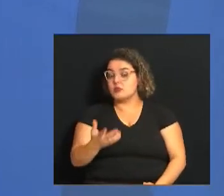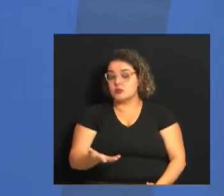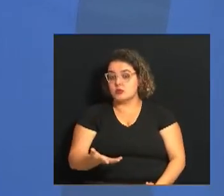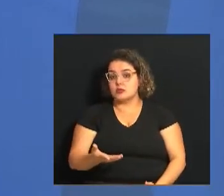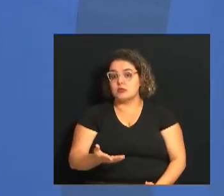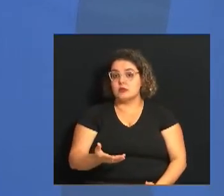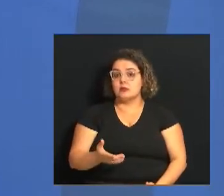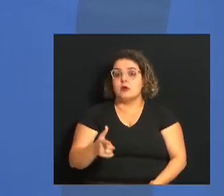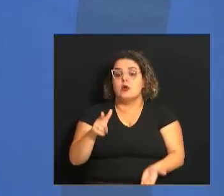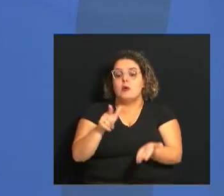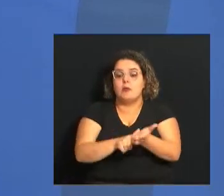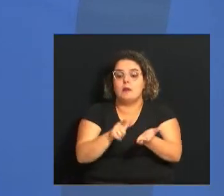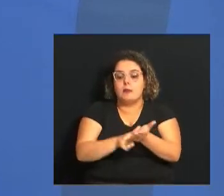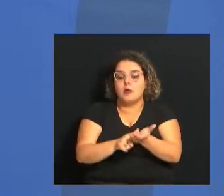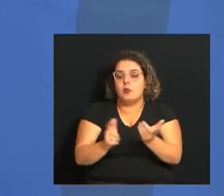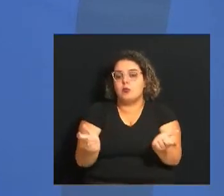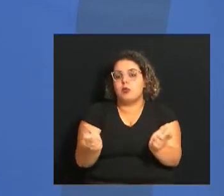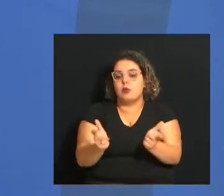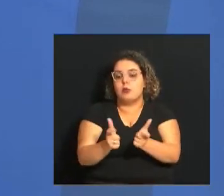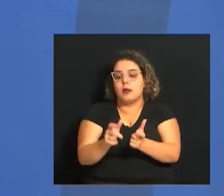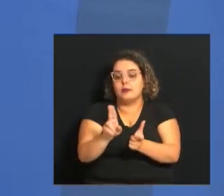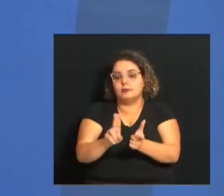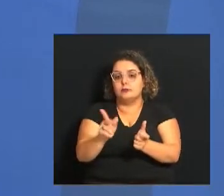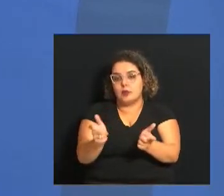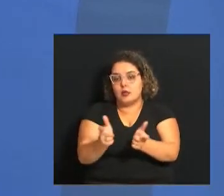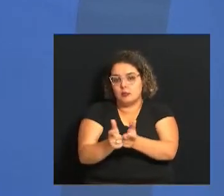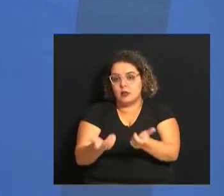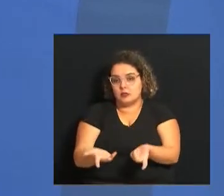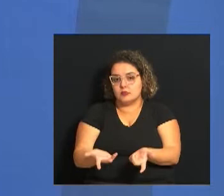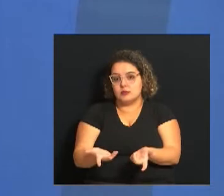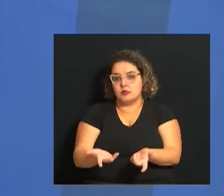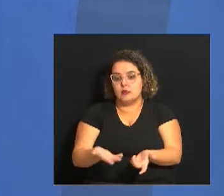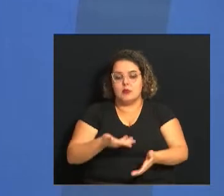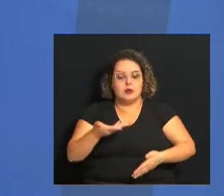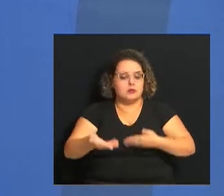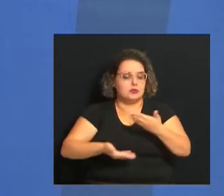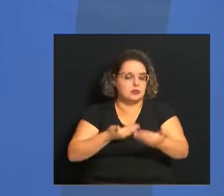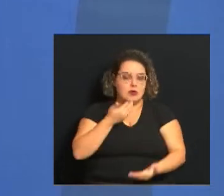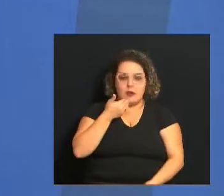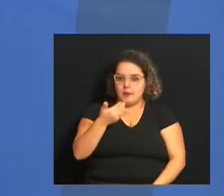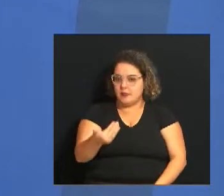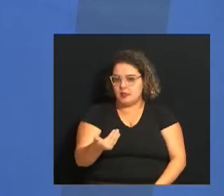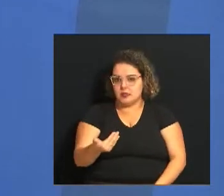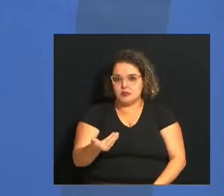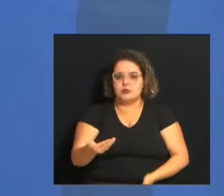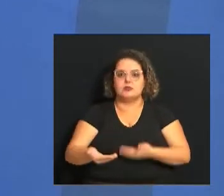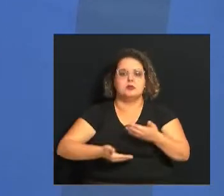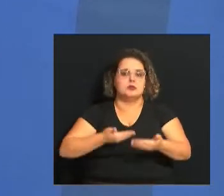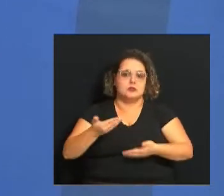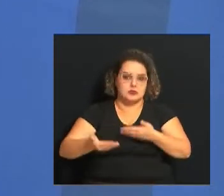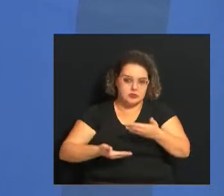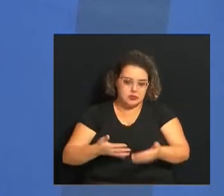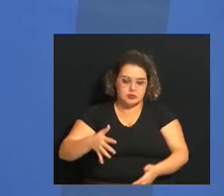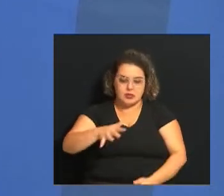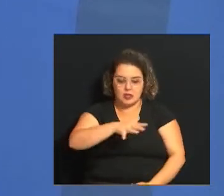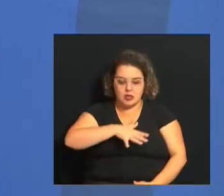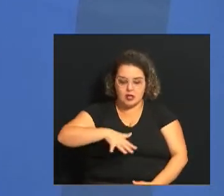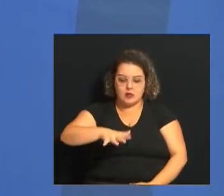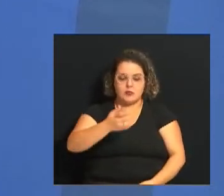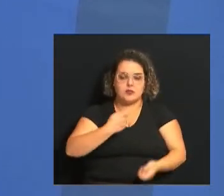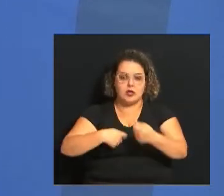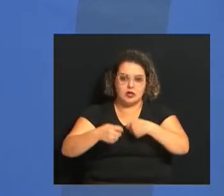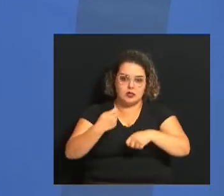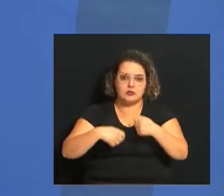use menos papéis para os serviços ou pedidos de serviços no âmbito da administração